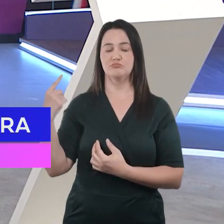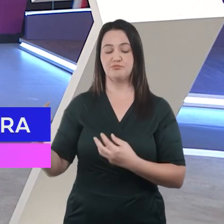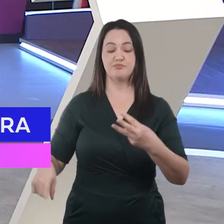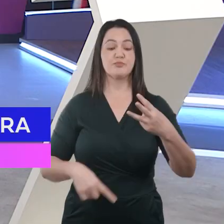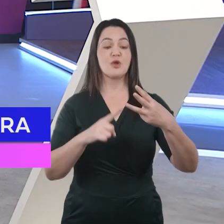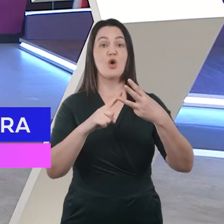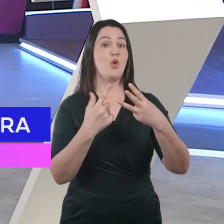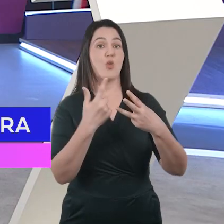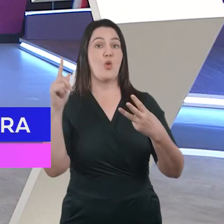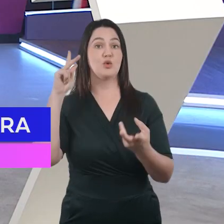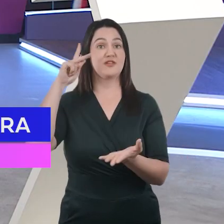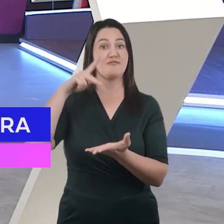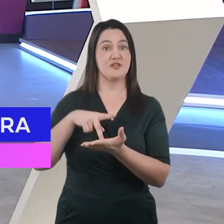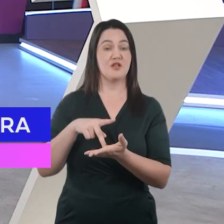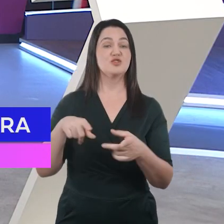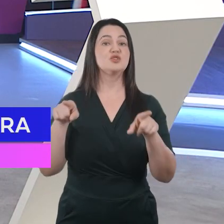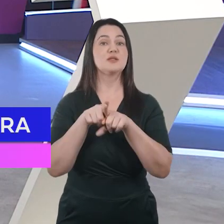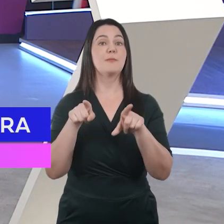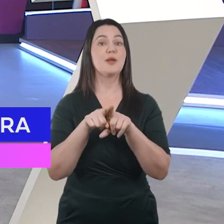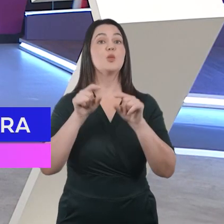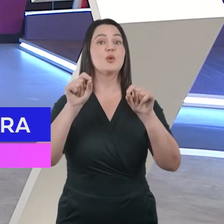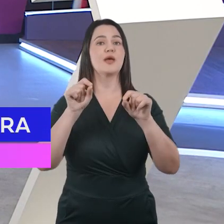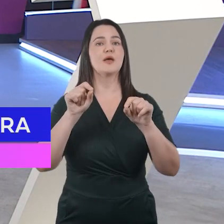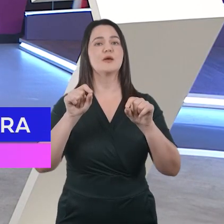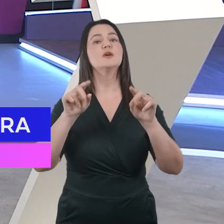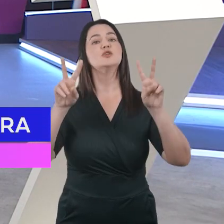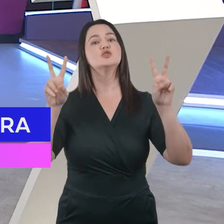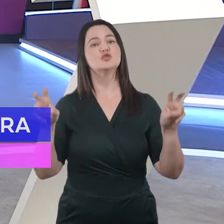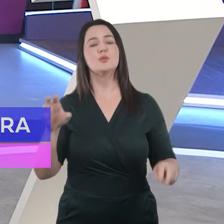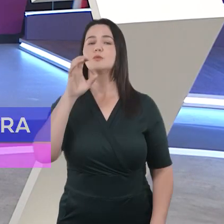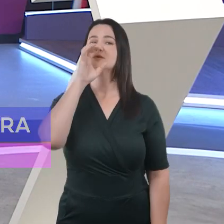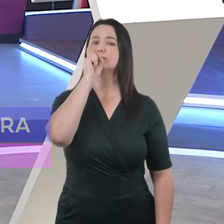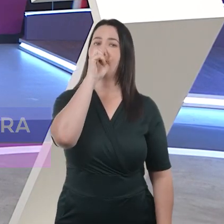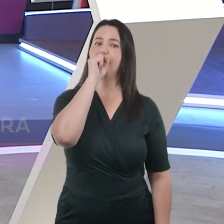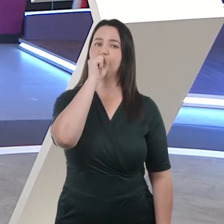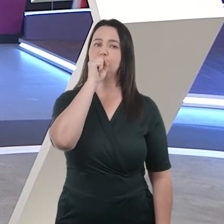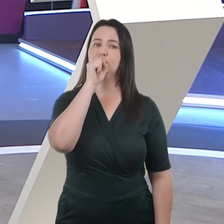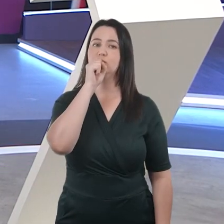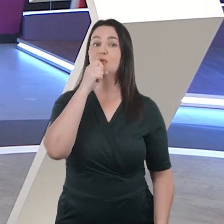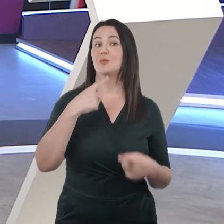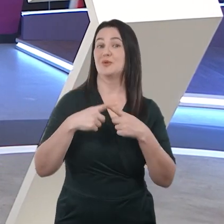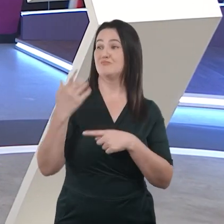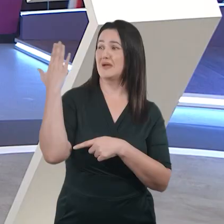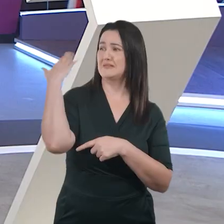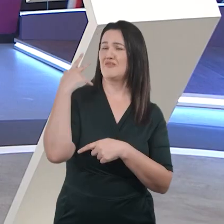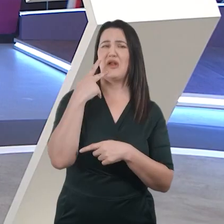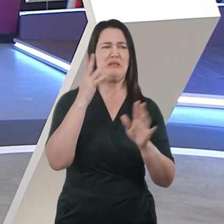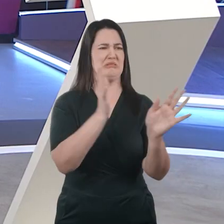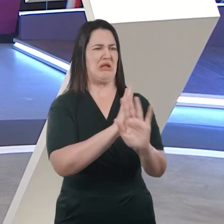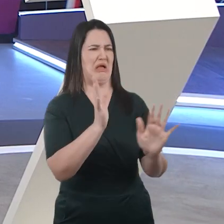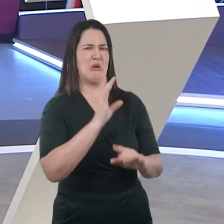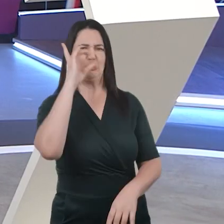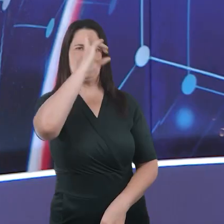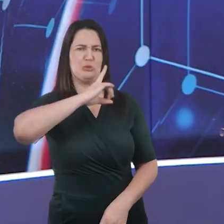do sétimo dia, uma verdade que foi também jogada por terra nesse período de